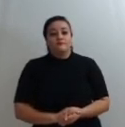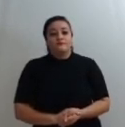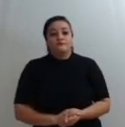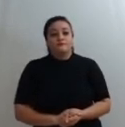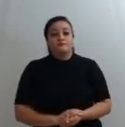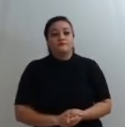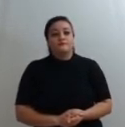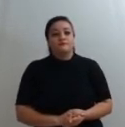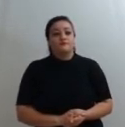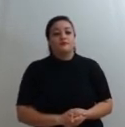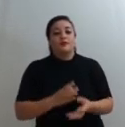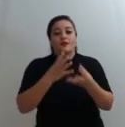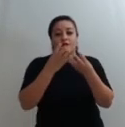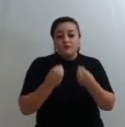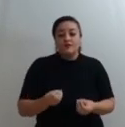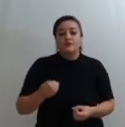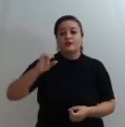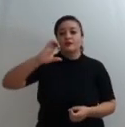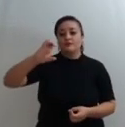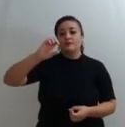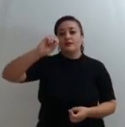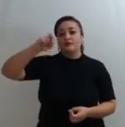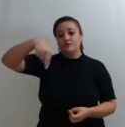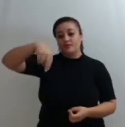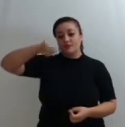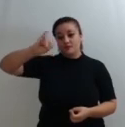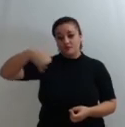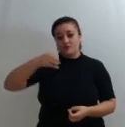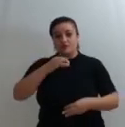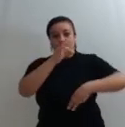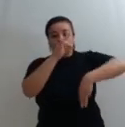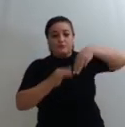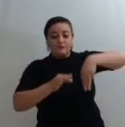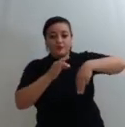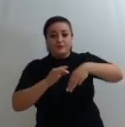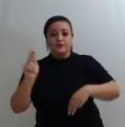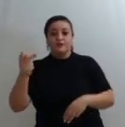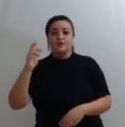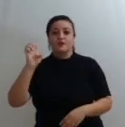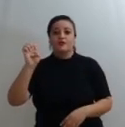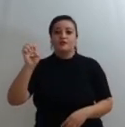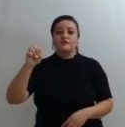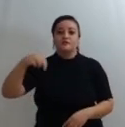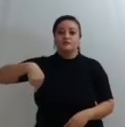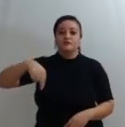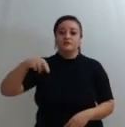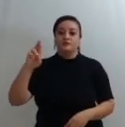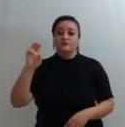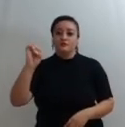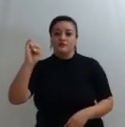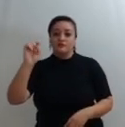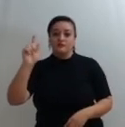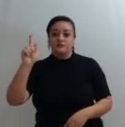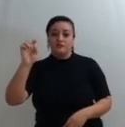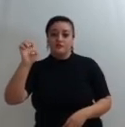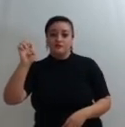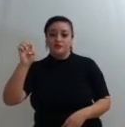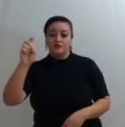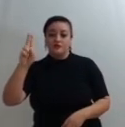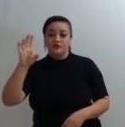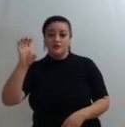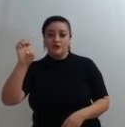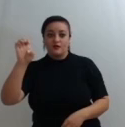pelo CNJ, o ministro Henrique Ávila, a liminar para suspender. Mas